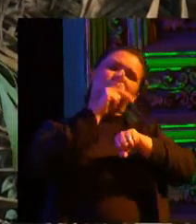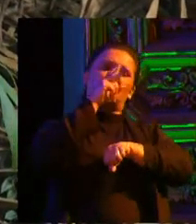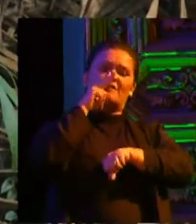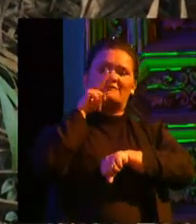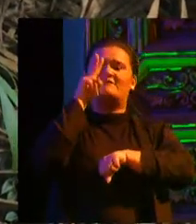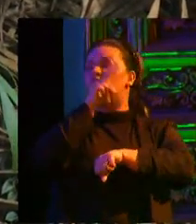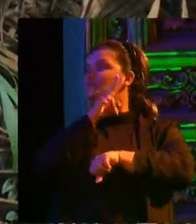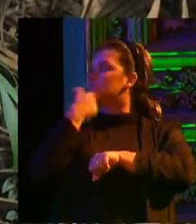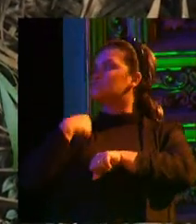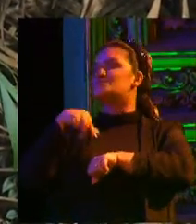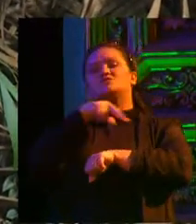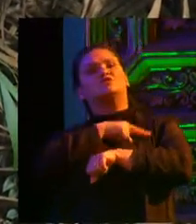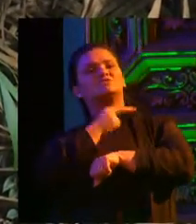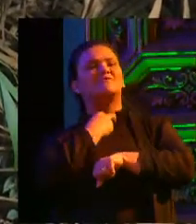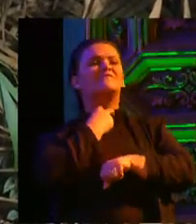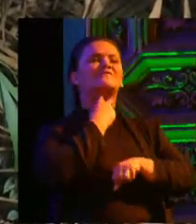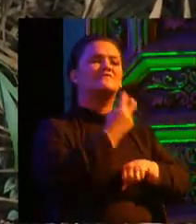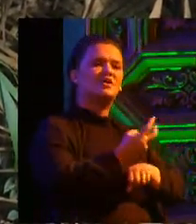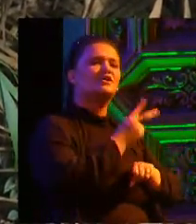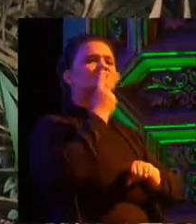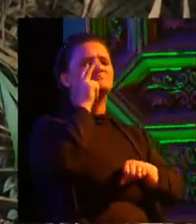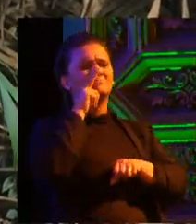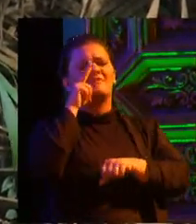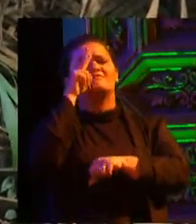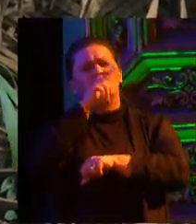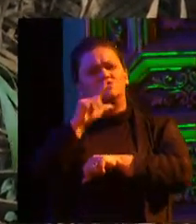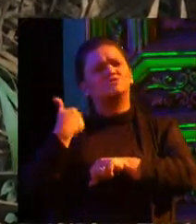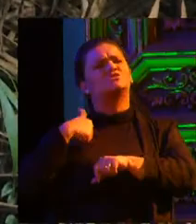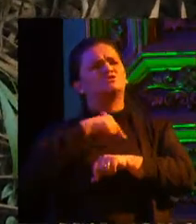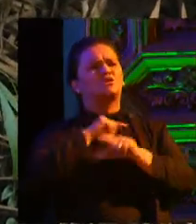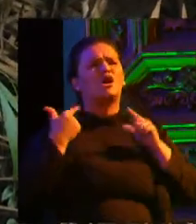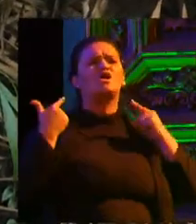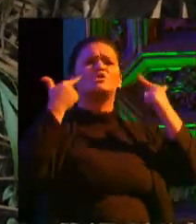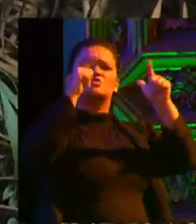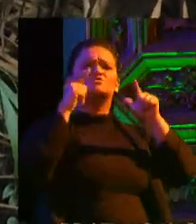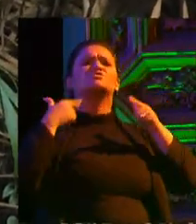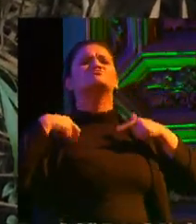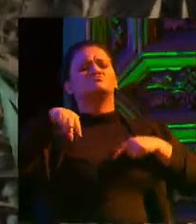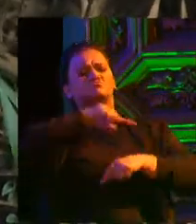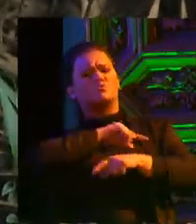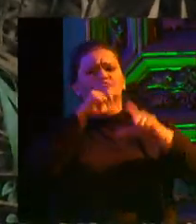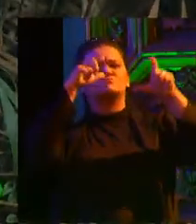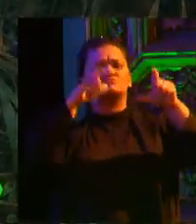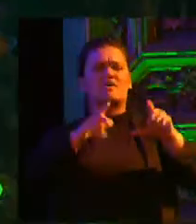voz, fortalecimento da nossa luta em defesa dos nossos territórios. Viva a Amazônia!